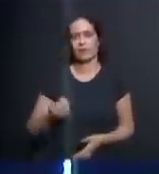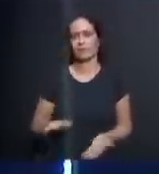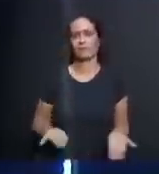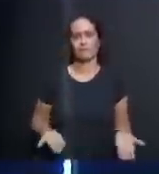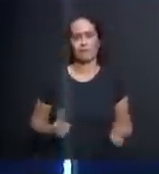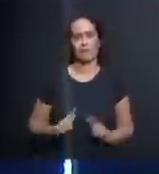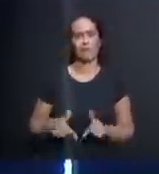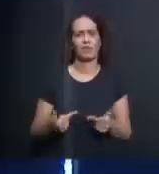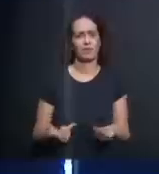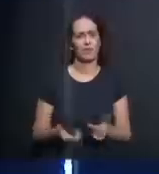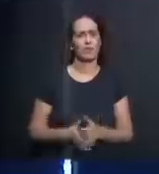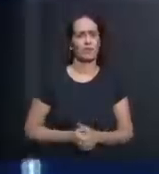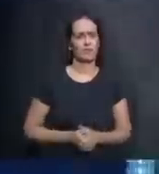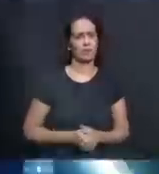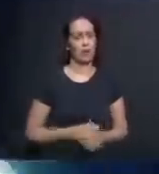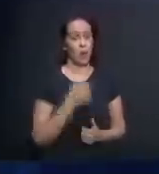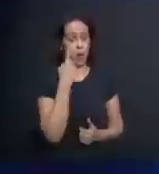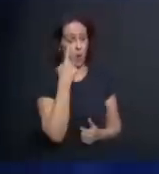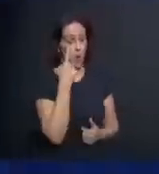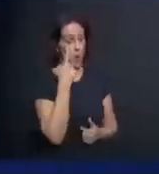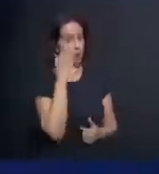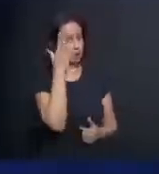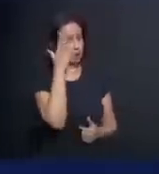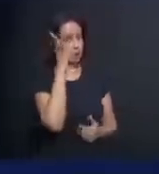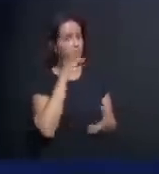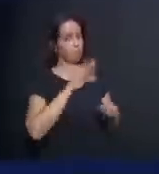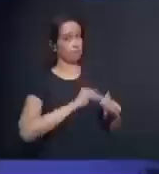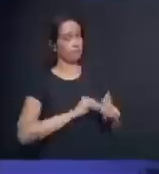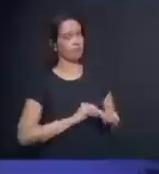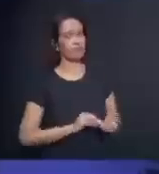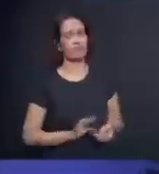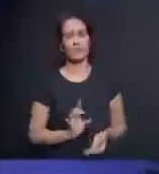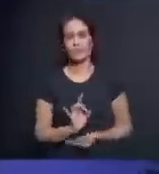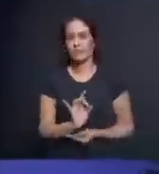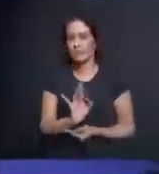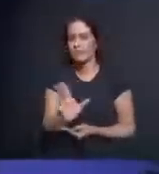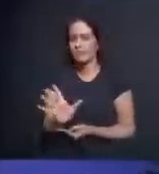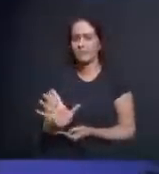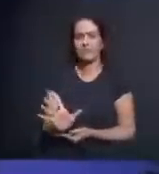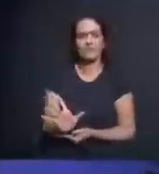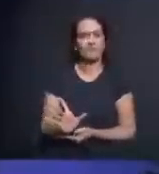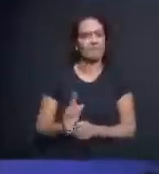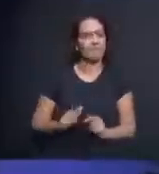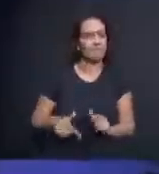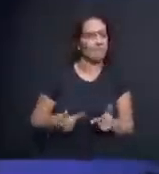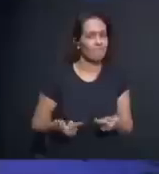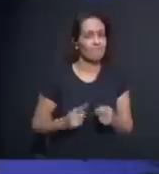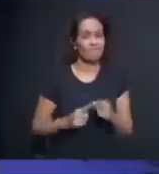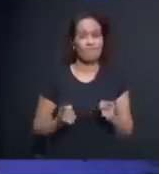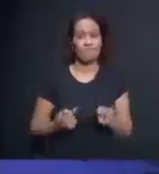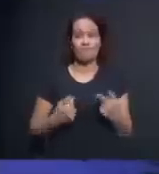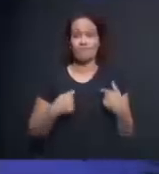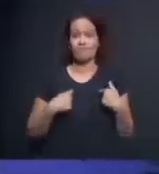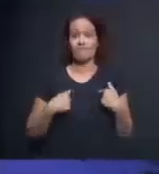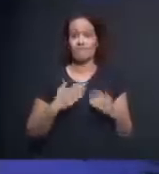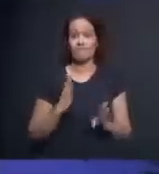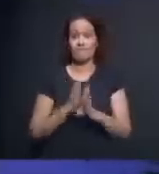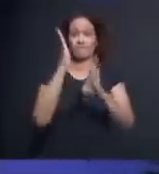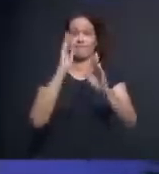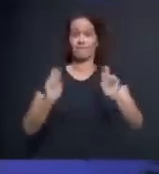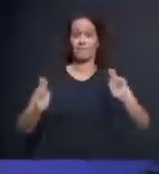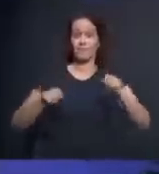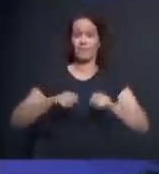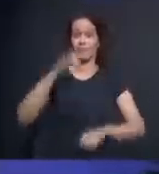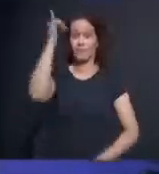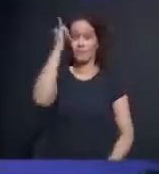Tô manjando seu pé, louro. Só isso que eu nasci para fazer! Mas eu descobri que eu posso profetizar também.